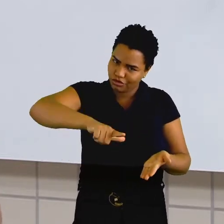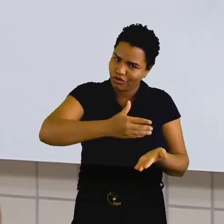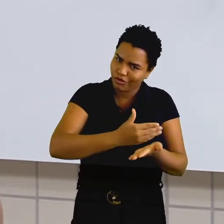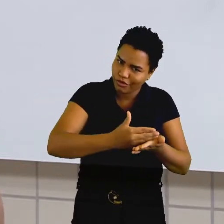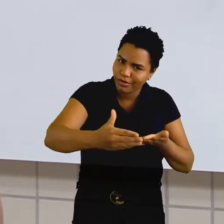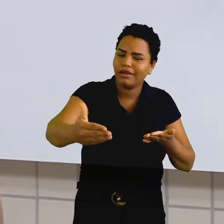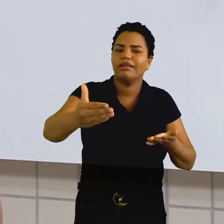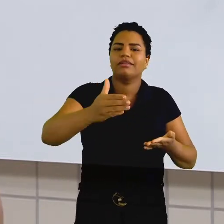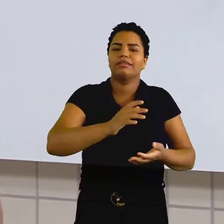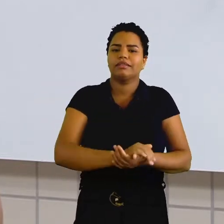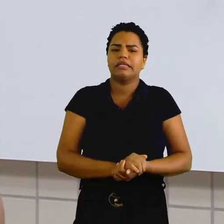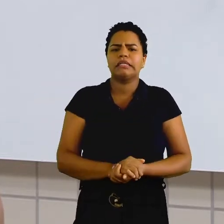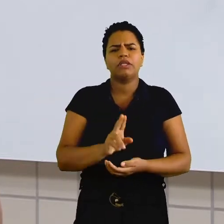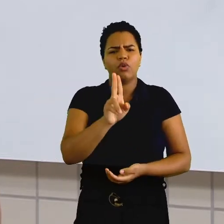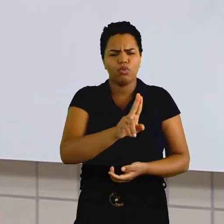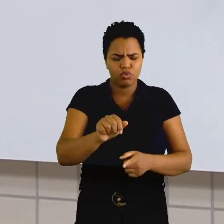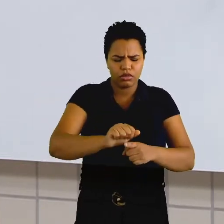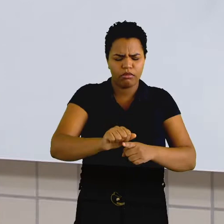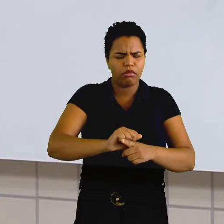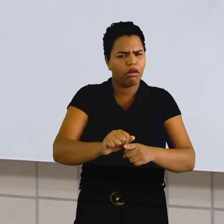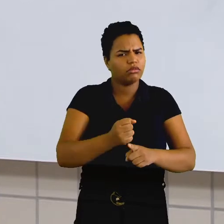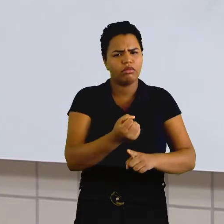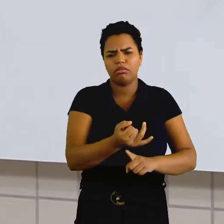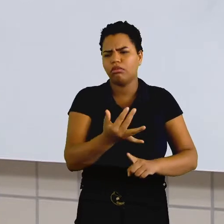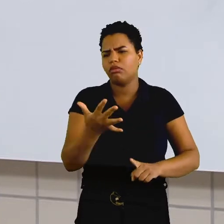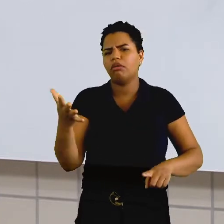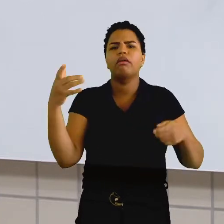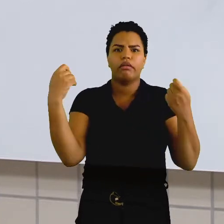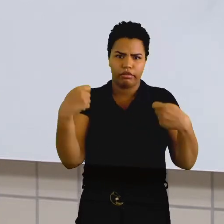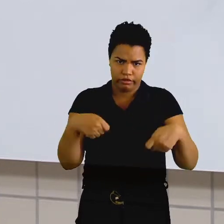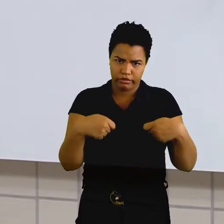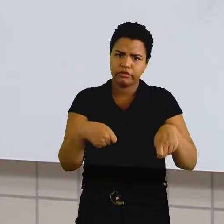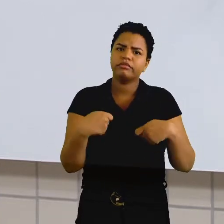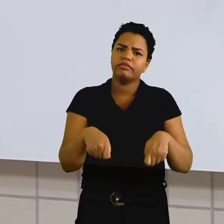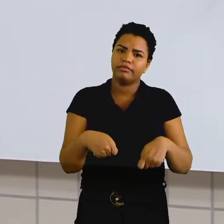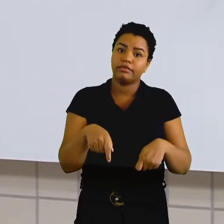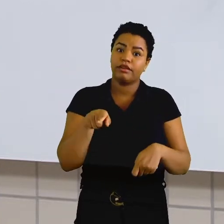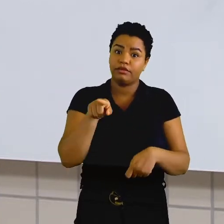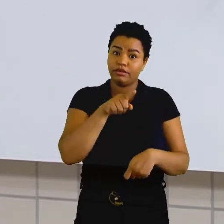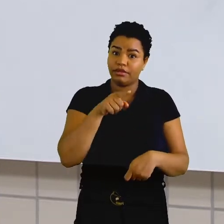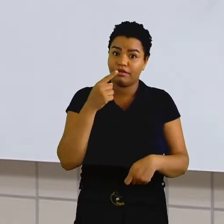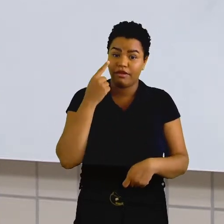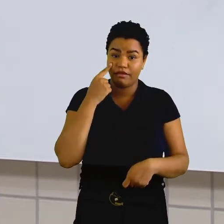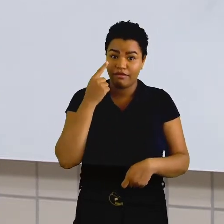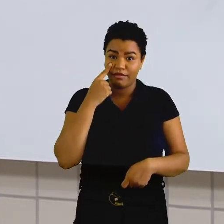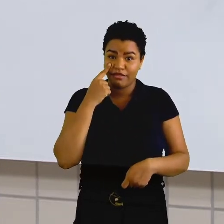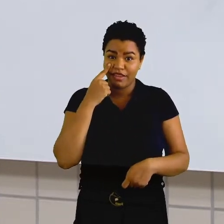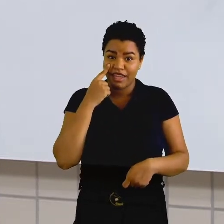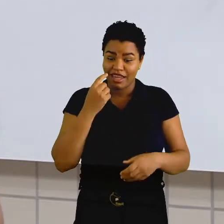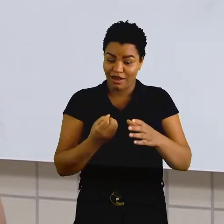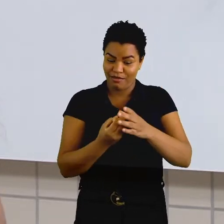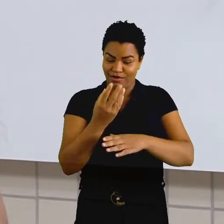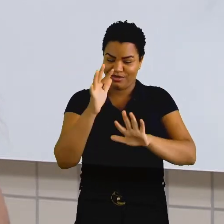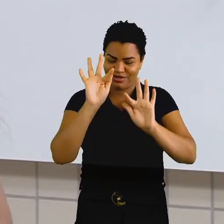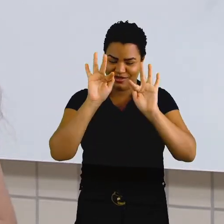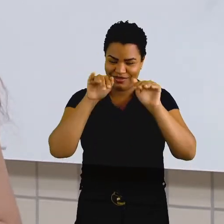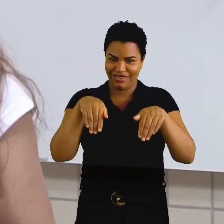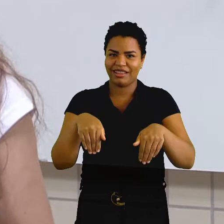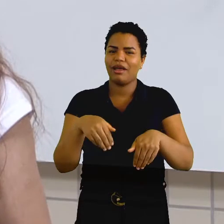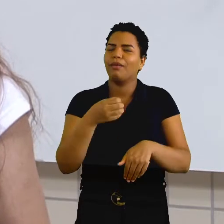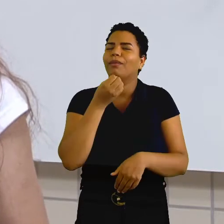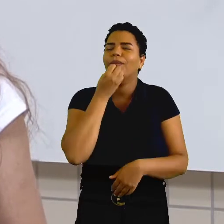a sua borracha quantas vezes forem necessárias. E aí você vai ver que a sua produção final vai ficar muito